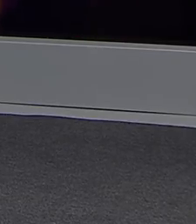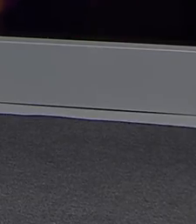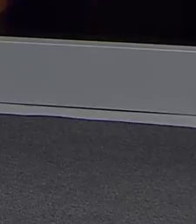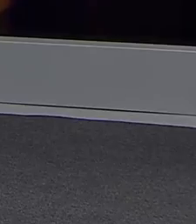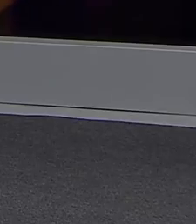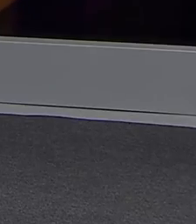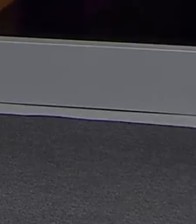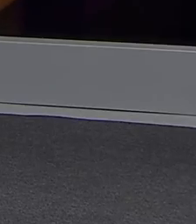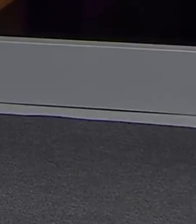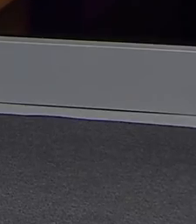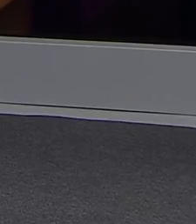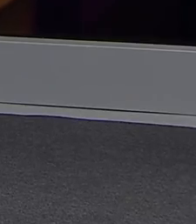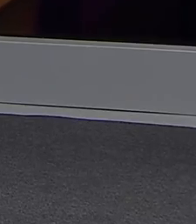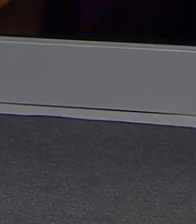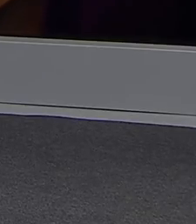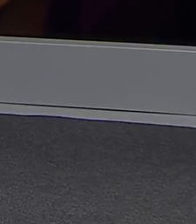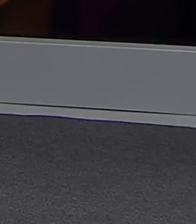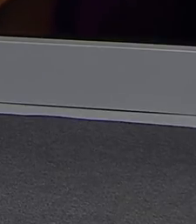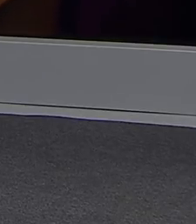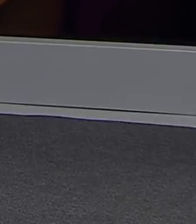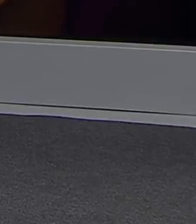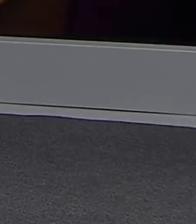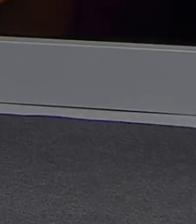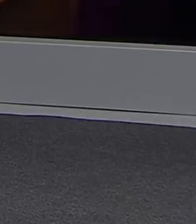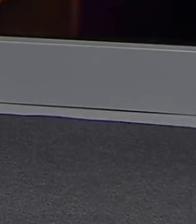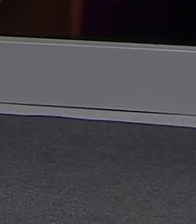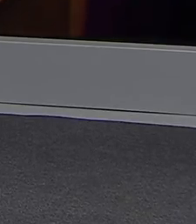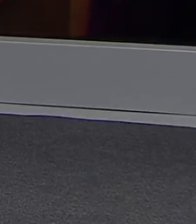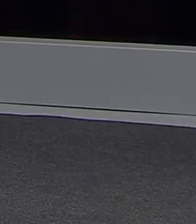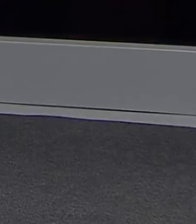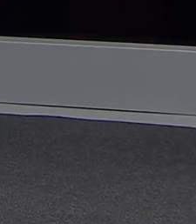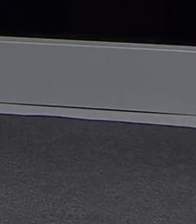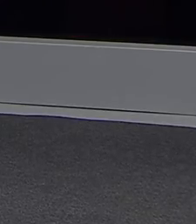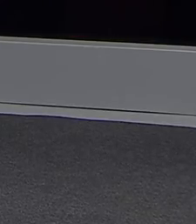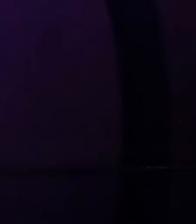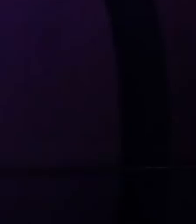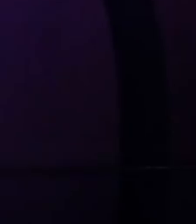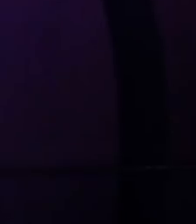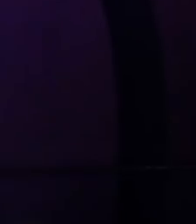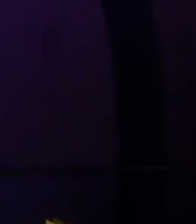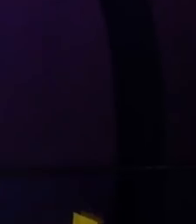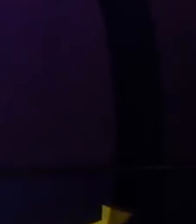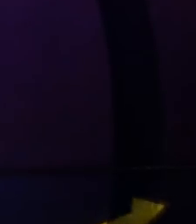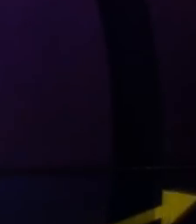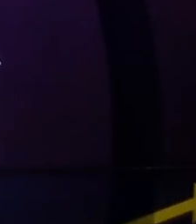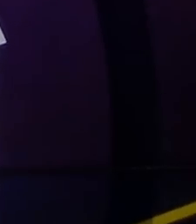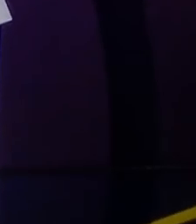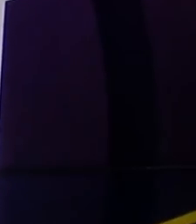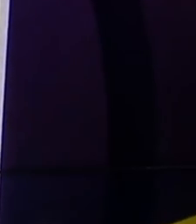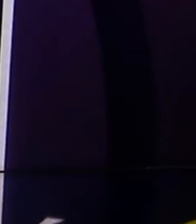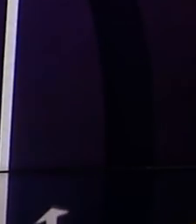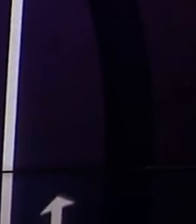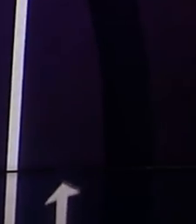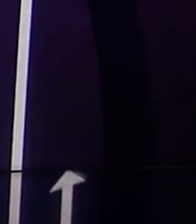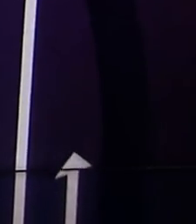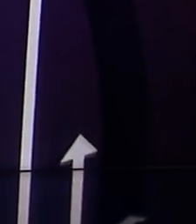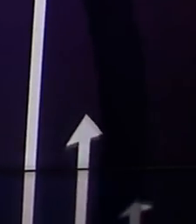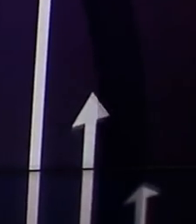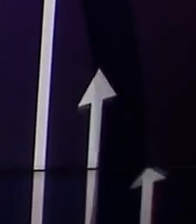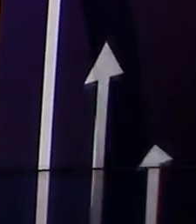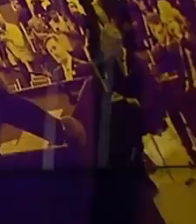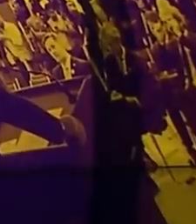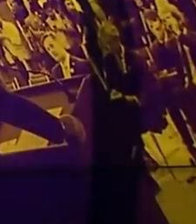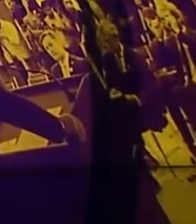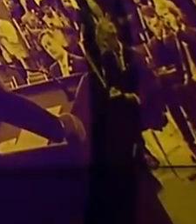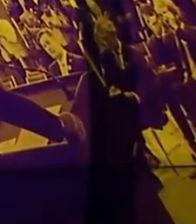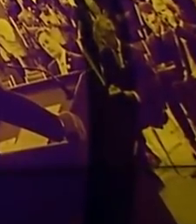a implantação do Conselho Nacional de Segurança Pública e Defesa Social. A solenidade de instalação do Conselho,